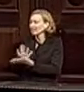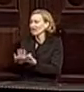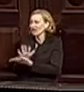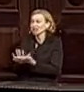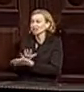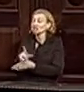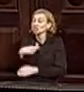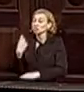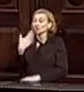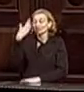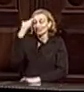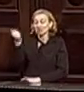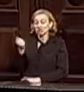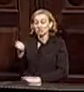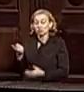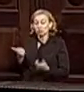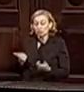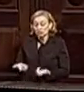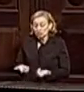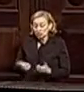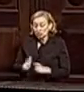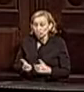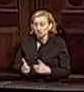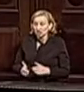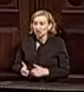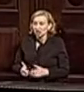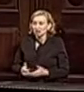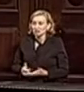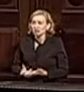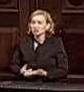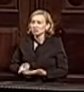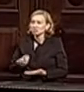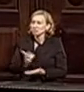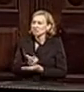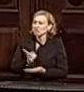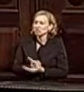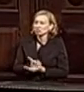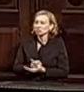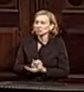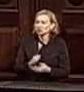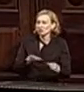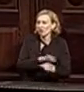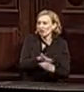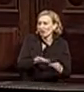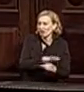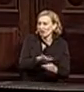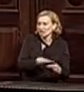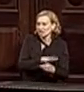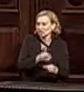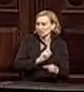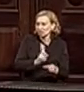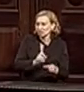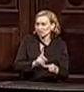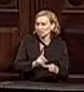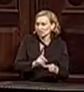Todos nós sabemos aqui, mesmo sem ser de área de saúde, que quem tem